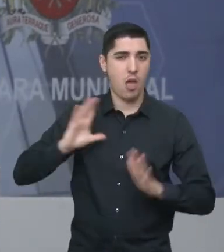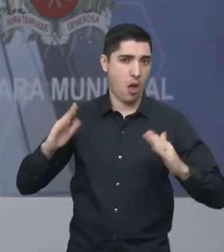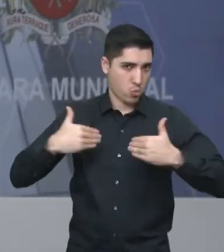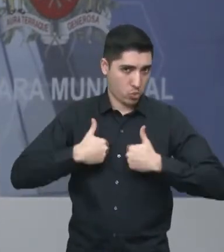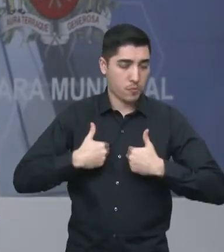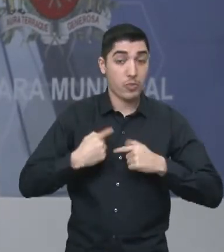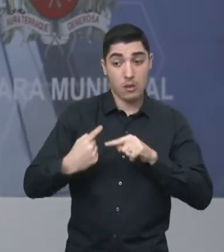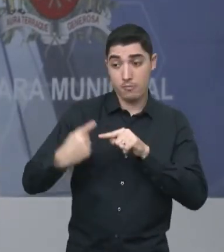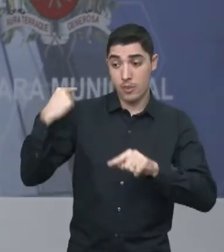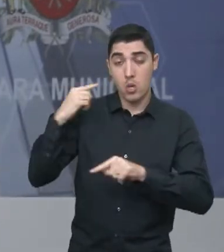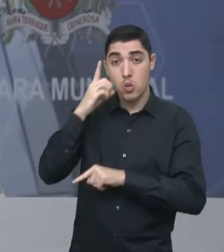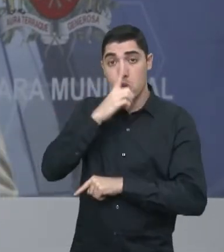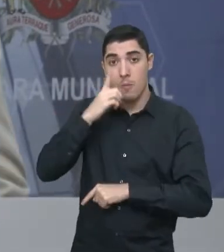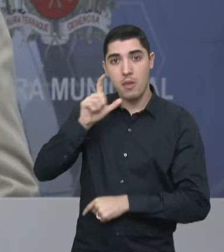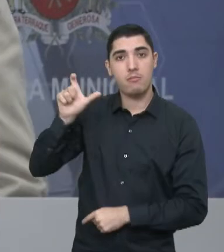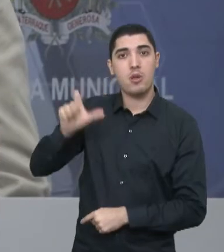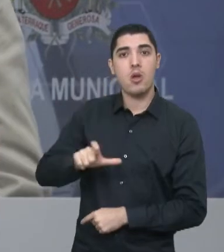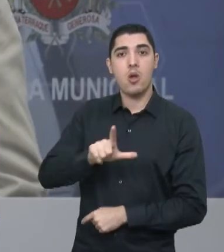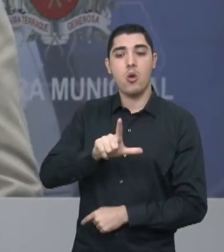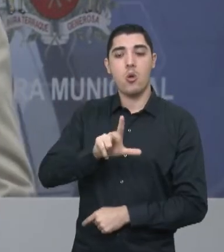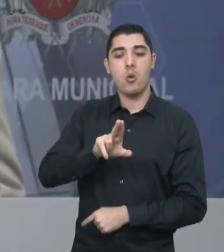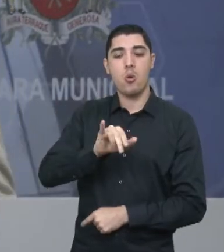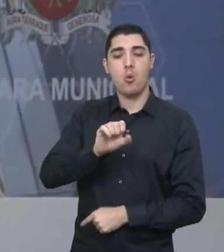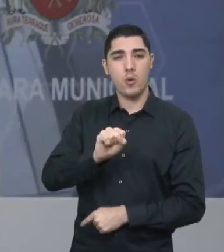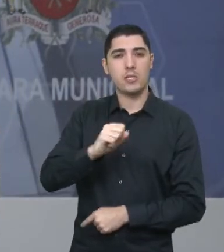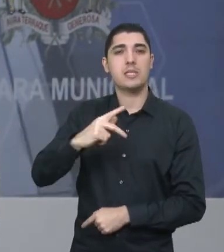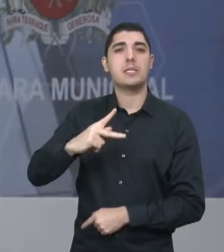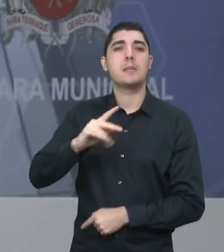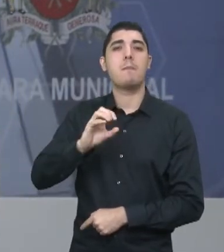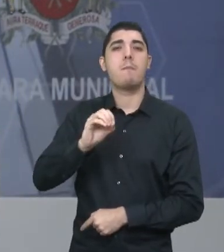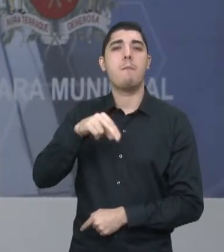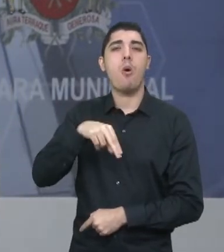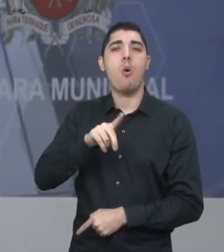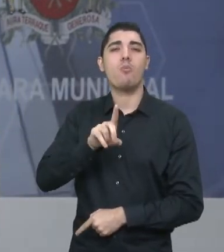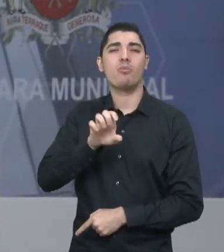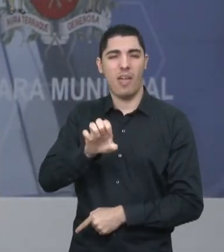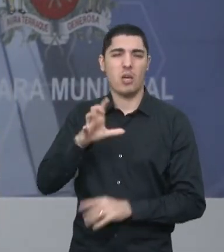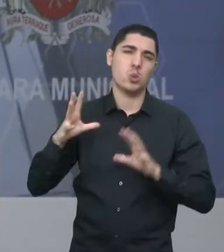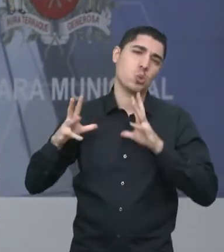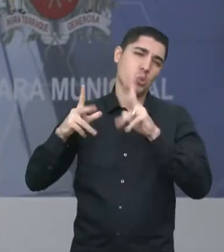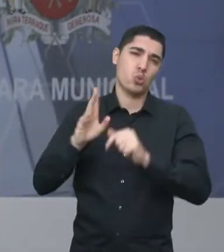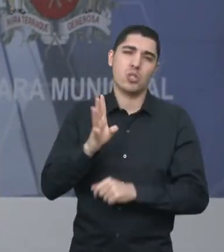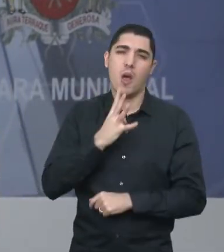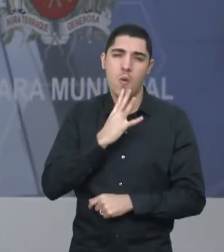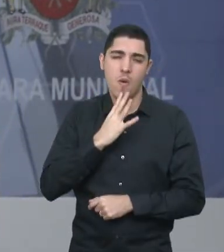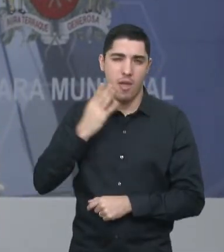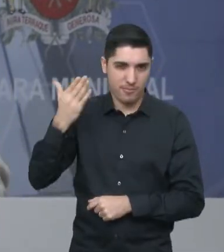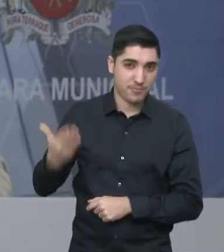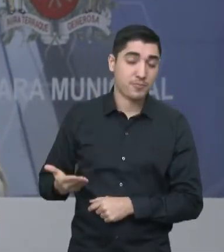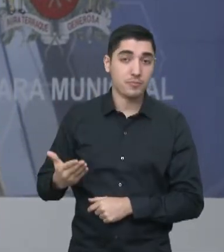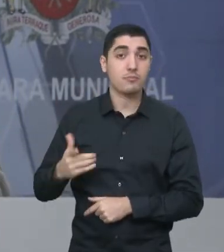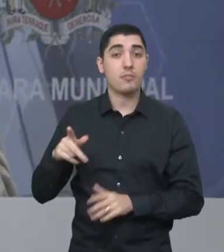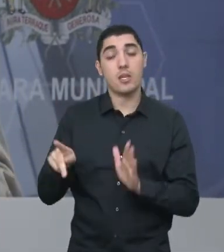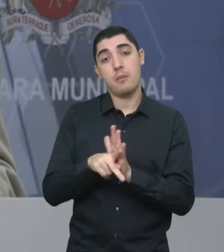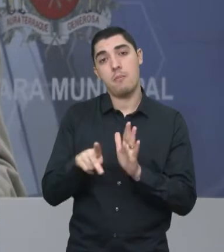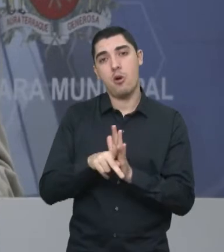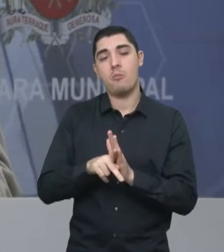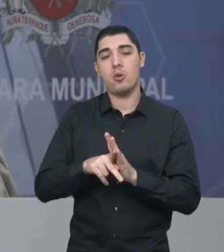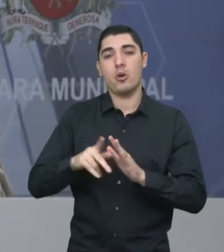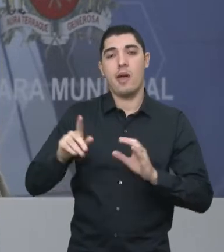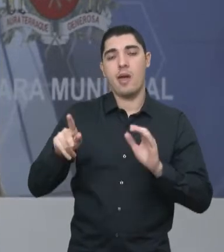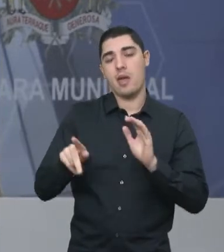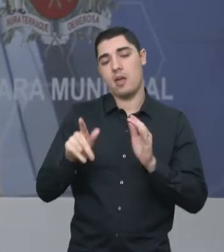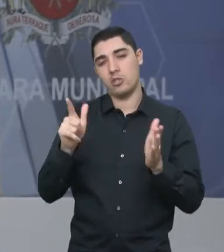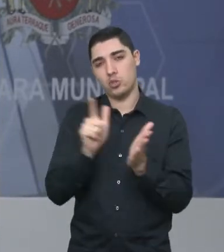domingo, o filósofo Luiz Felipe Pondé, que todo mundo conhece, muitas pessoas conhecem, publicou um texto na Folha de São Paulo, no